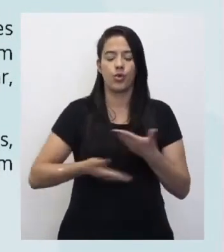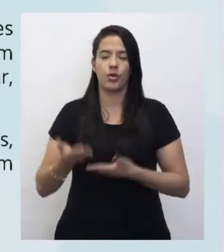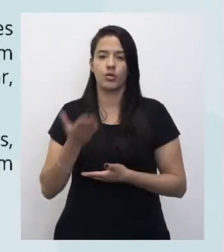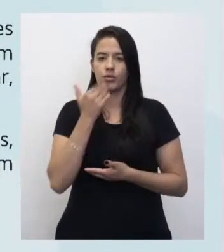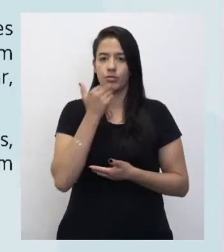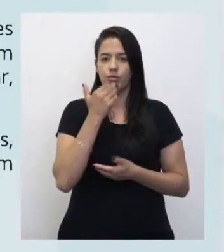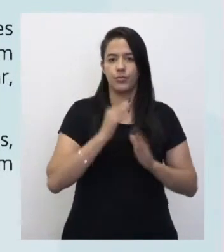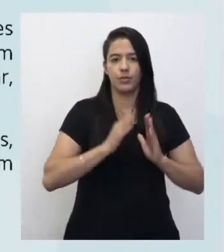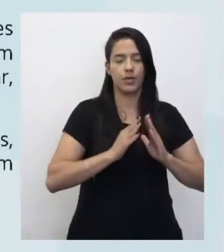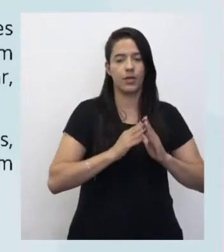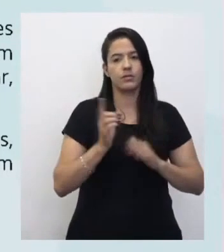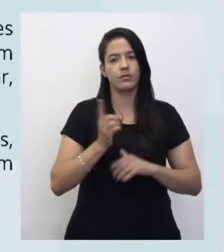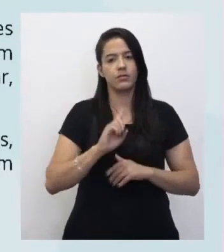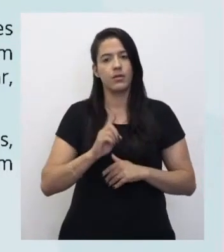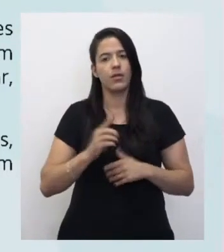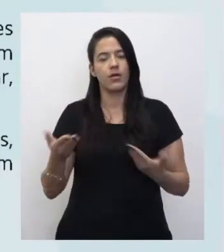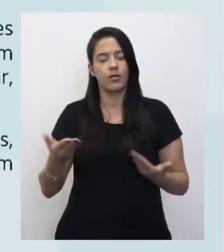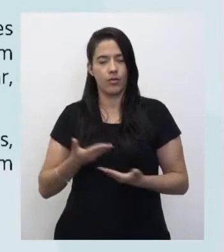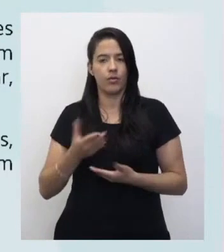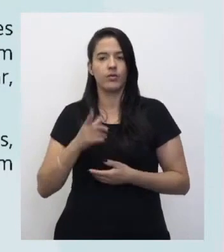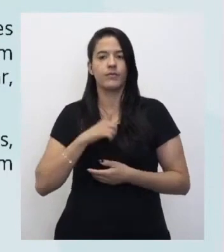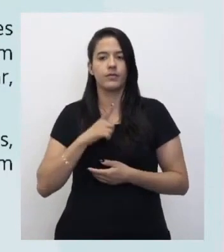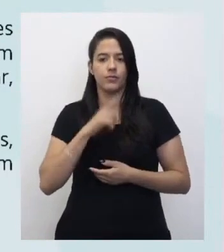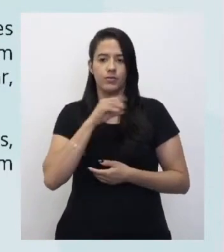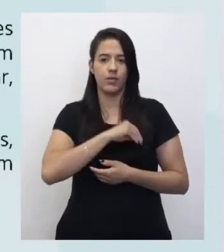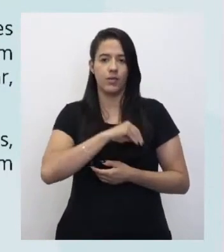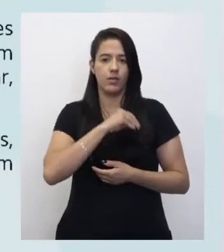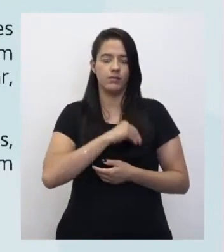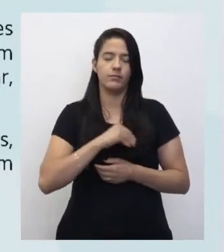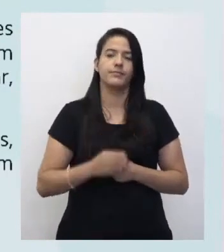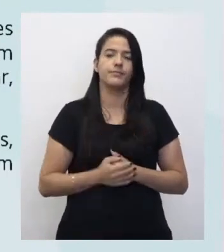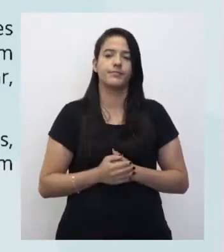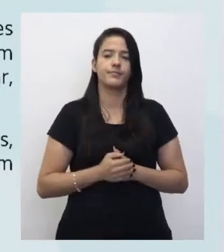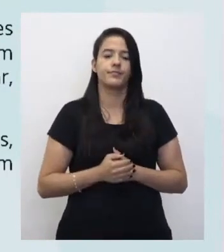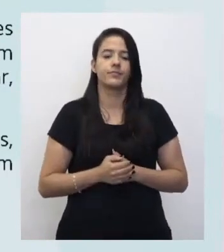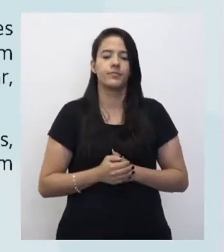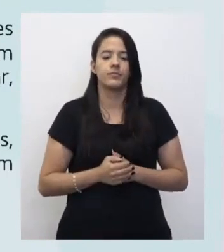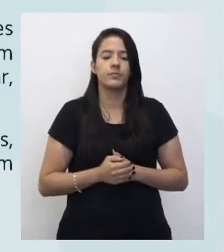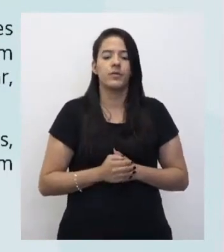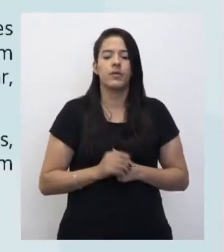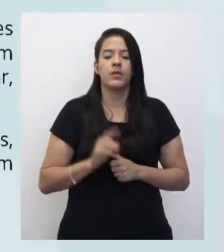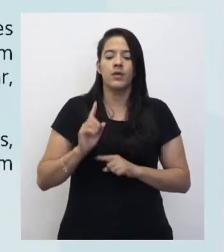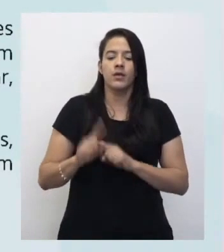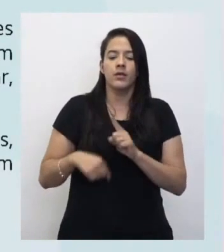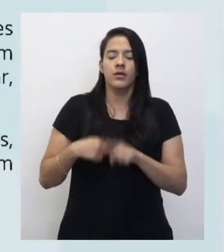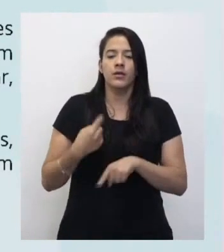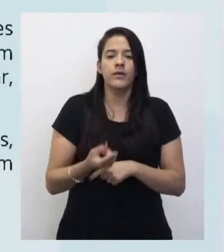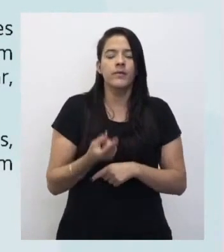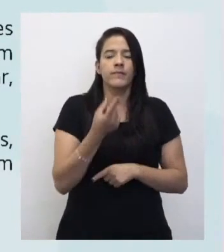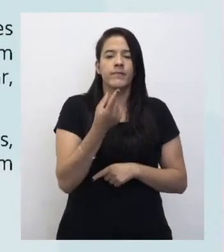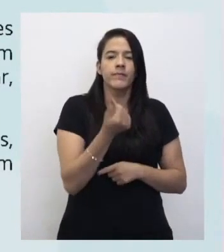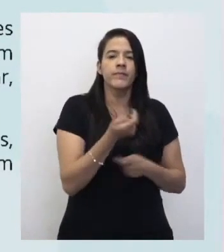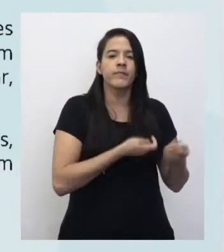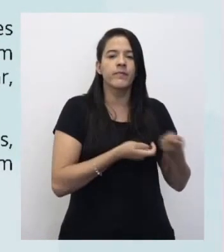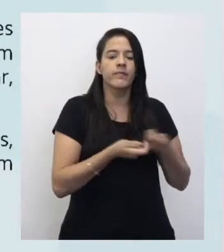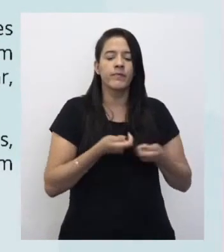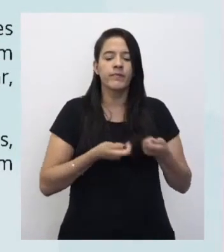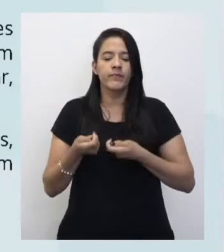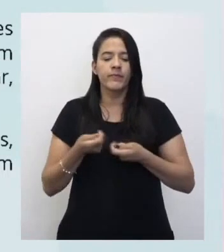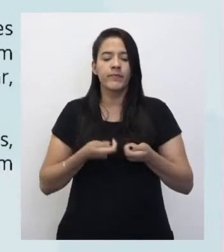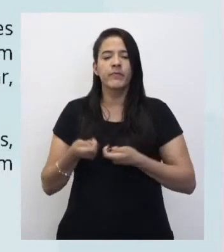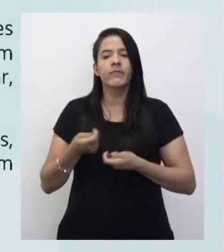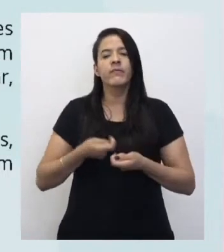ele vai ter um soldo, vai ter um salário, tá? E geralmente, após economizar, né, esse jornaleiro vai abrir a